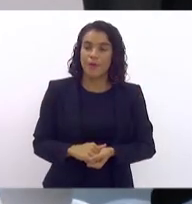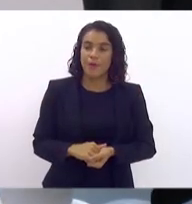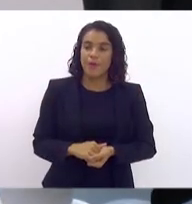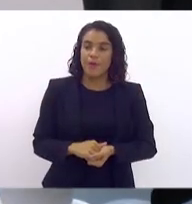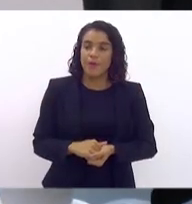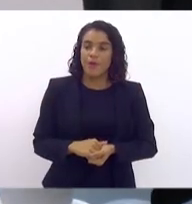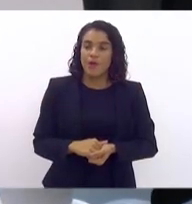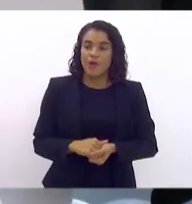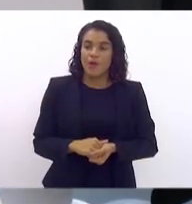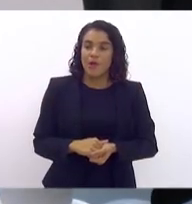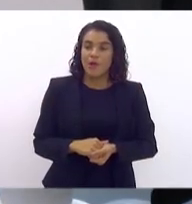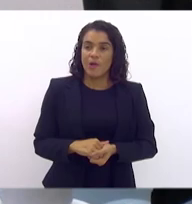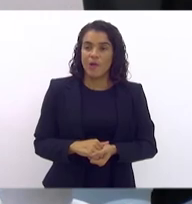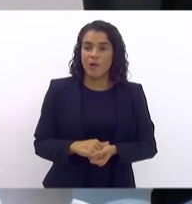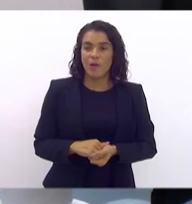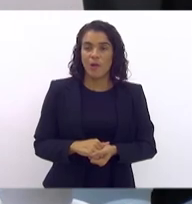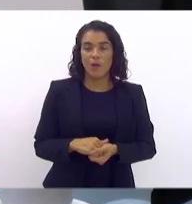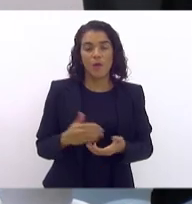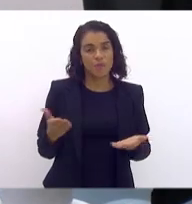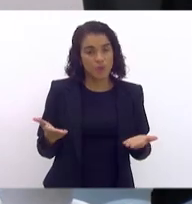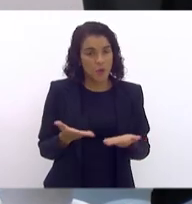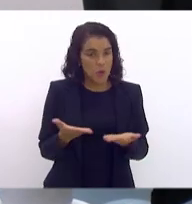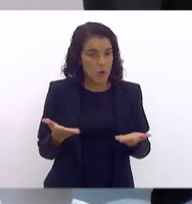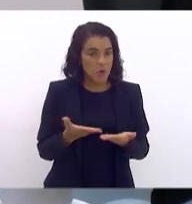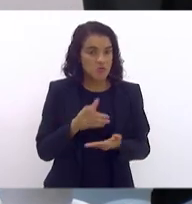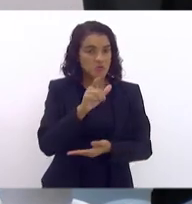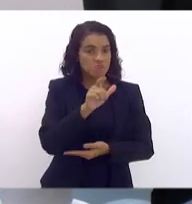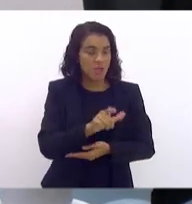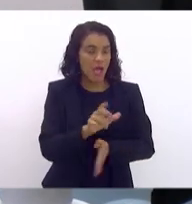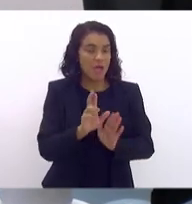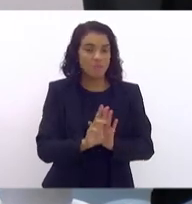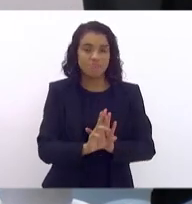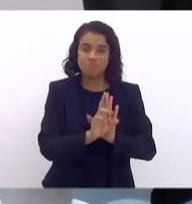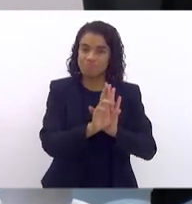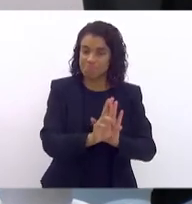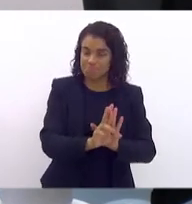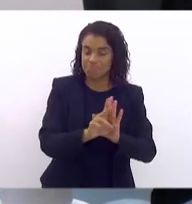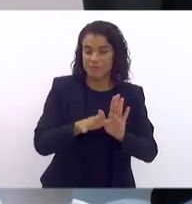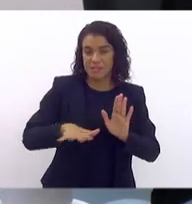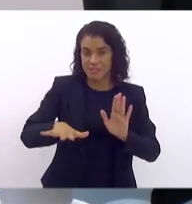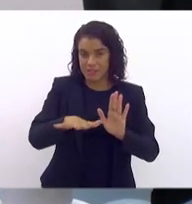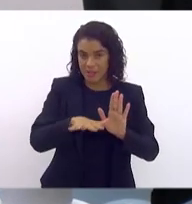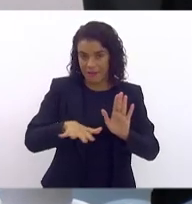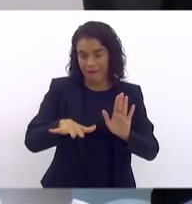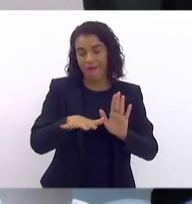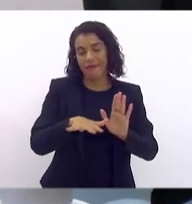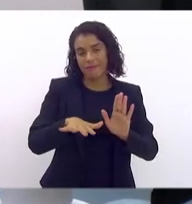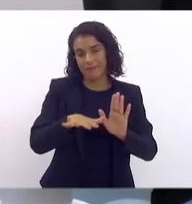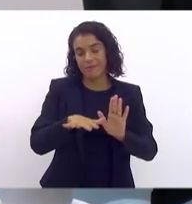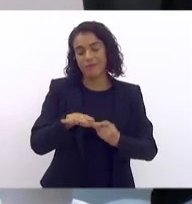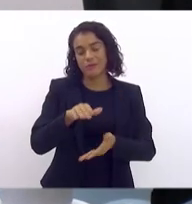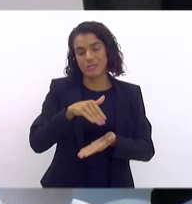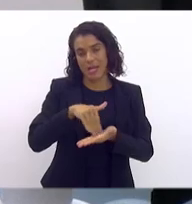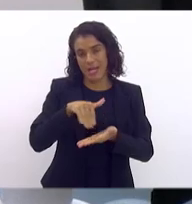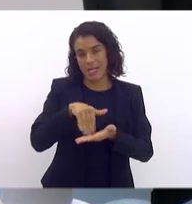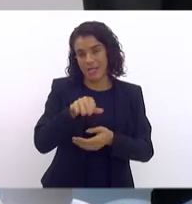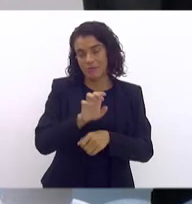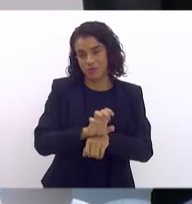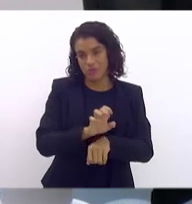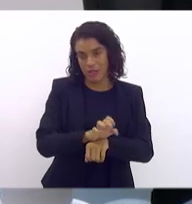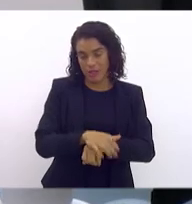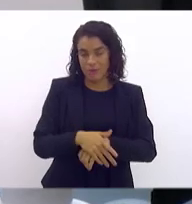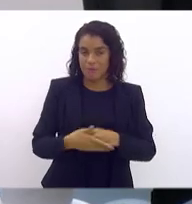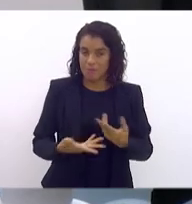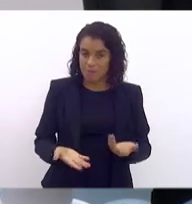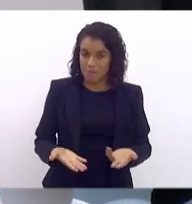nos deu mas sem dúvida hoje o senhor está aqui em outra condição também representando o secretário de estado e é por